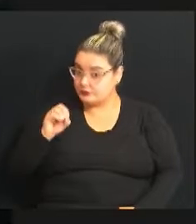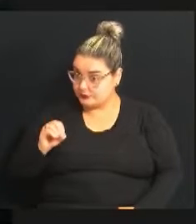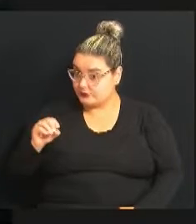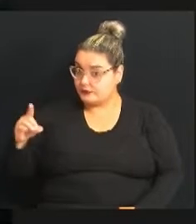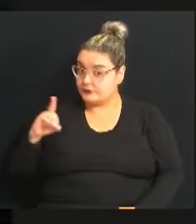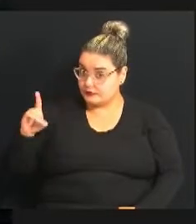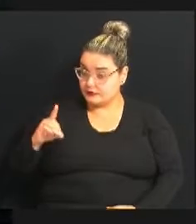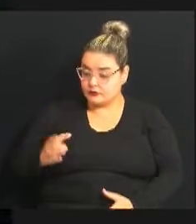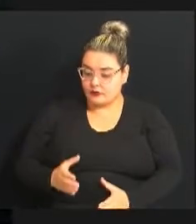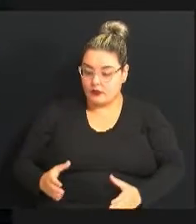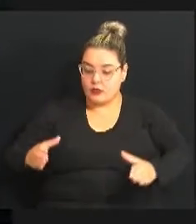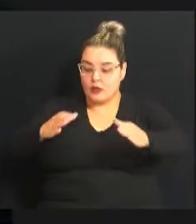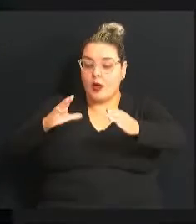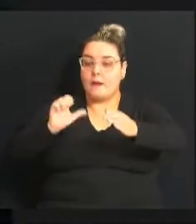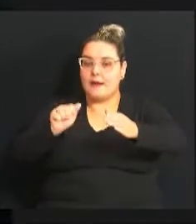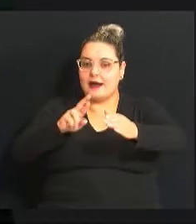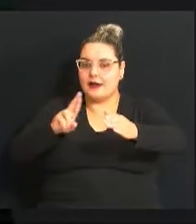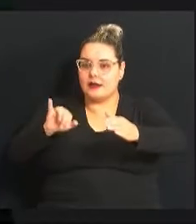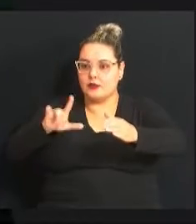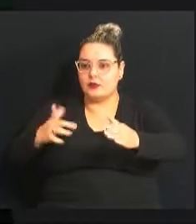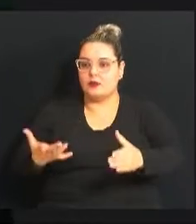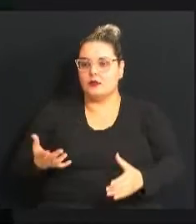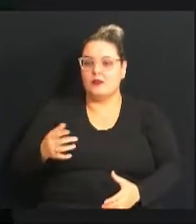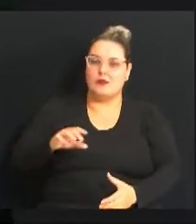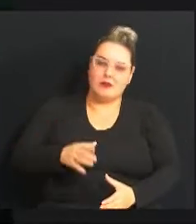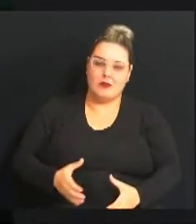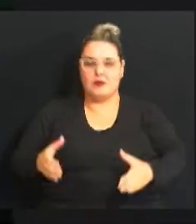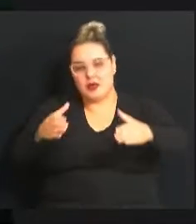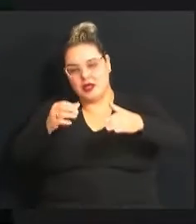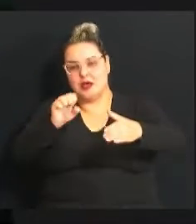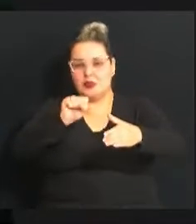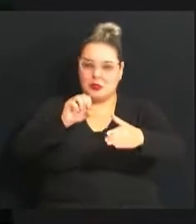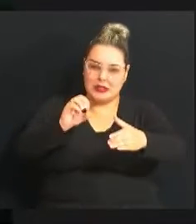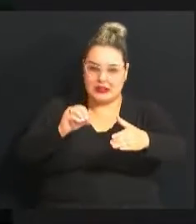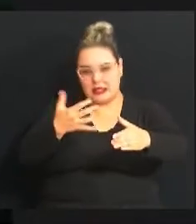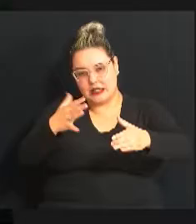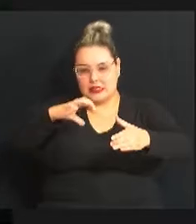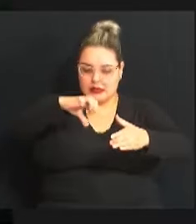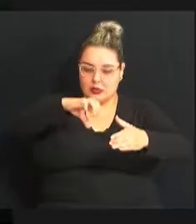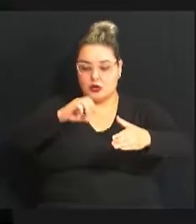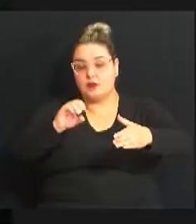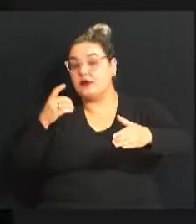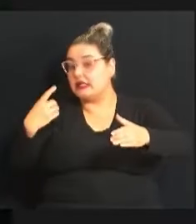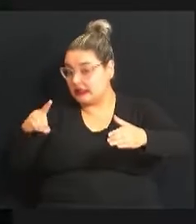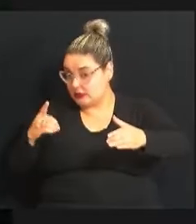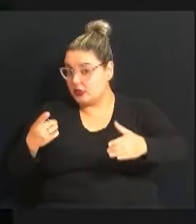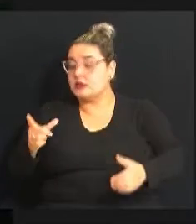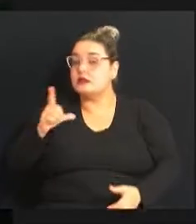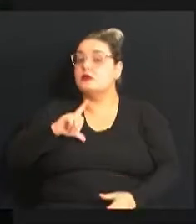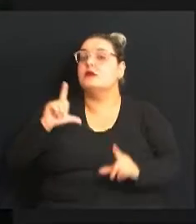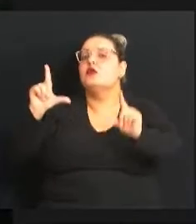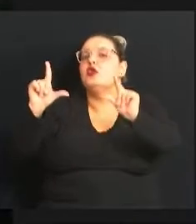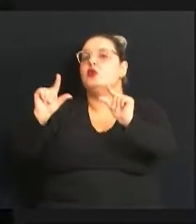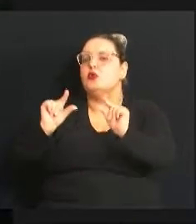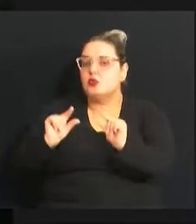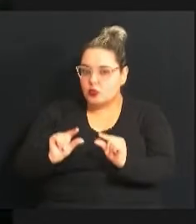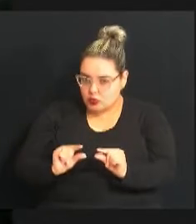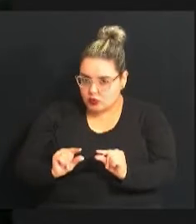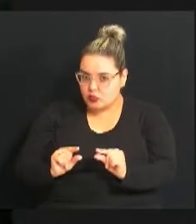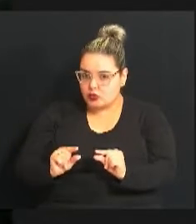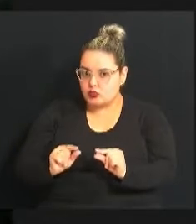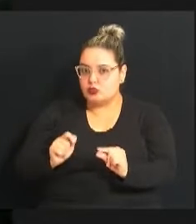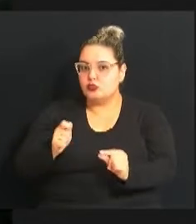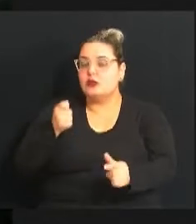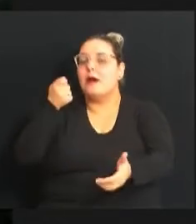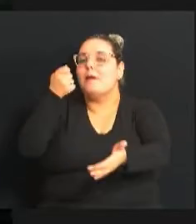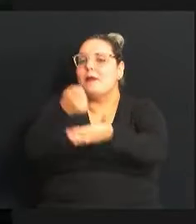barril. Atualmente está na casa entre 80 a 90 dólares. Então, houve uma queda significativa do preço